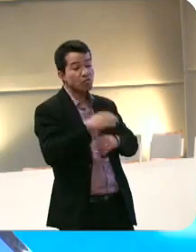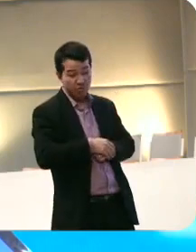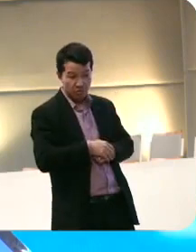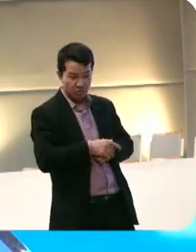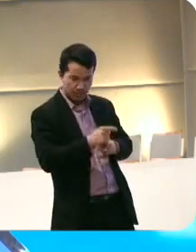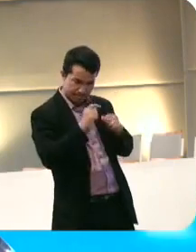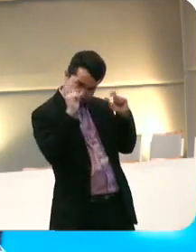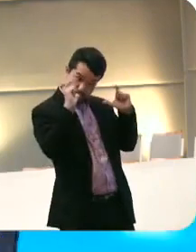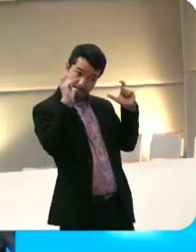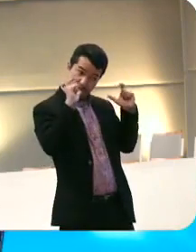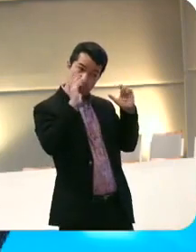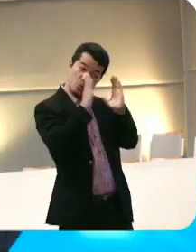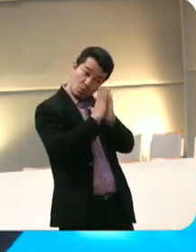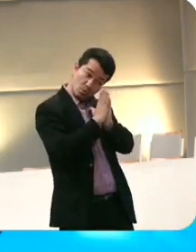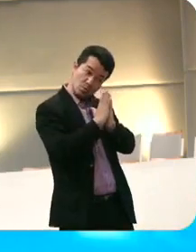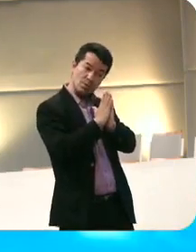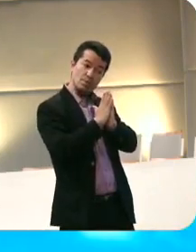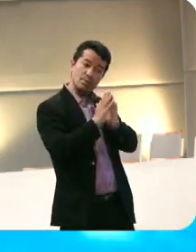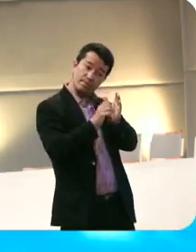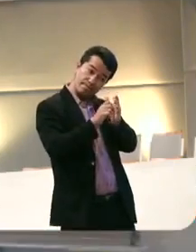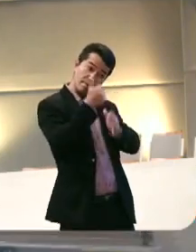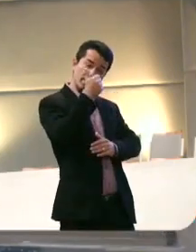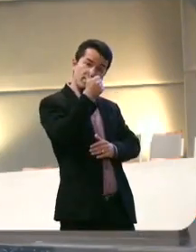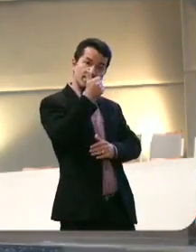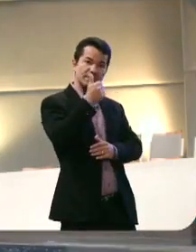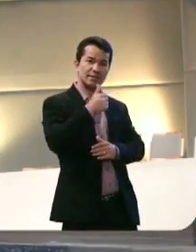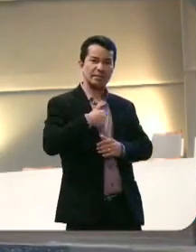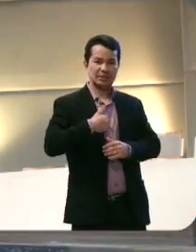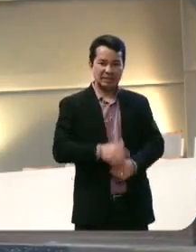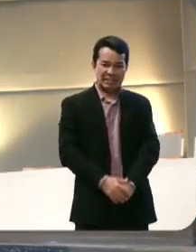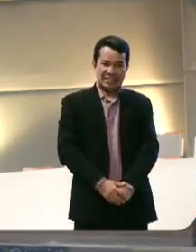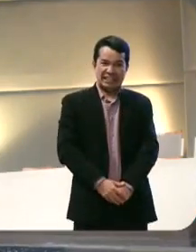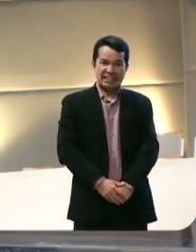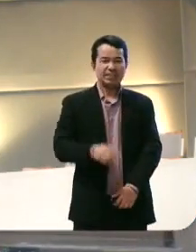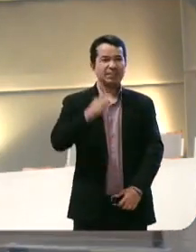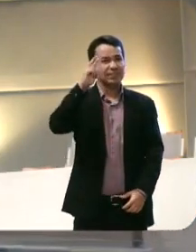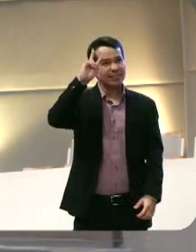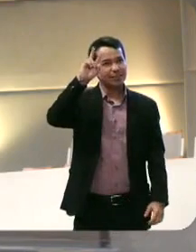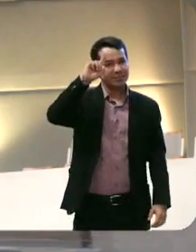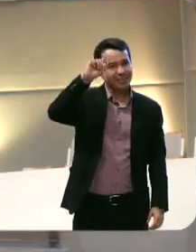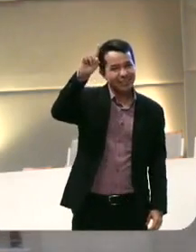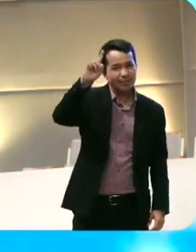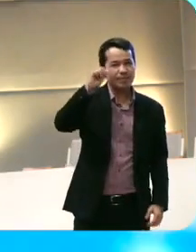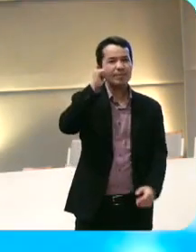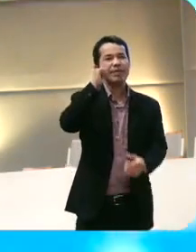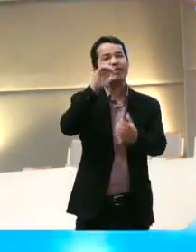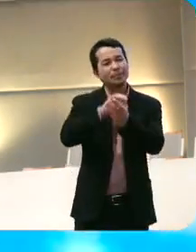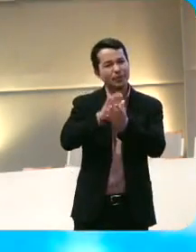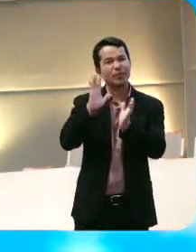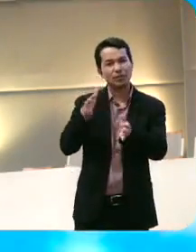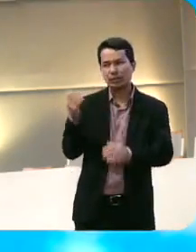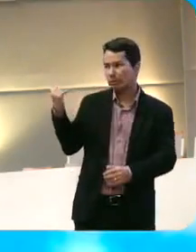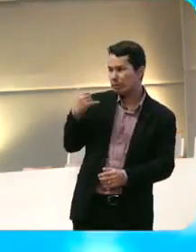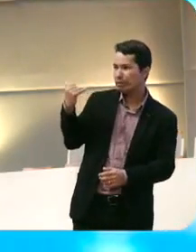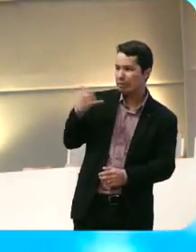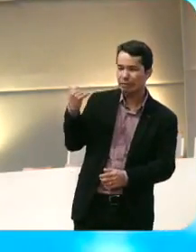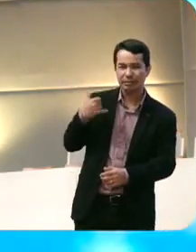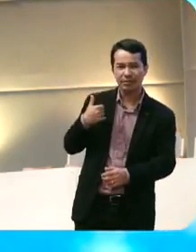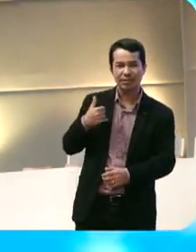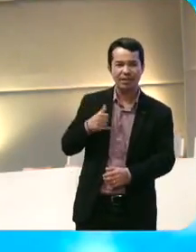E eu lembro que naquele dia, e a minha esposa já tinha chamado minha atenção, mas às vezes quando a mulher fala, a gente não dá muita bola,